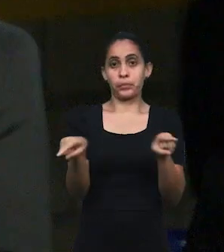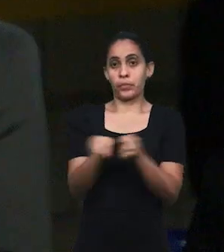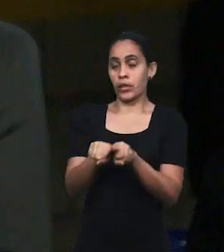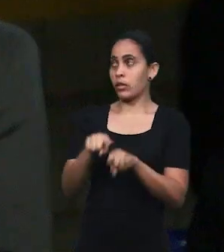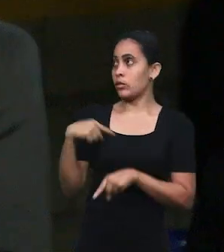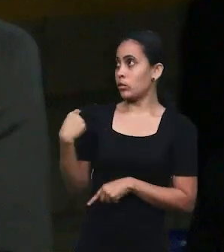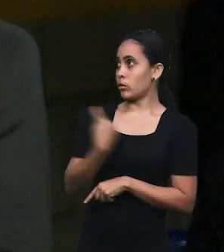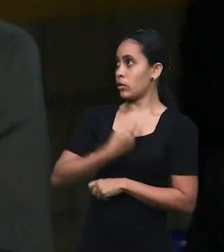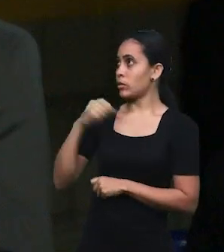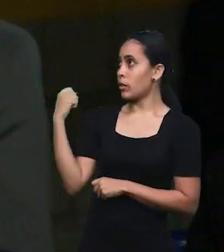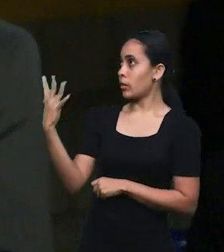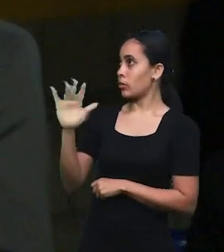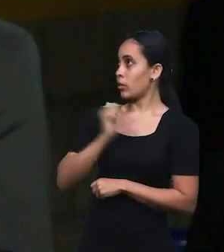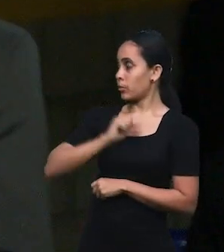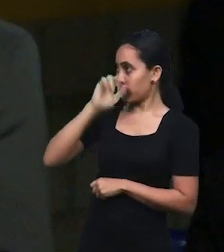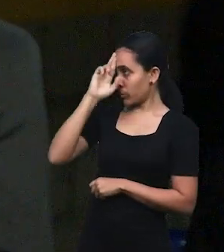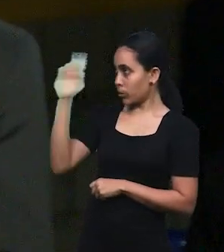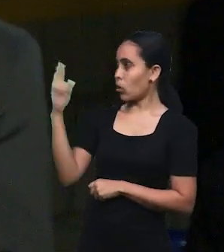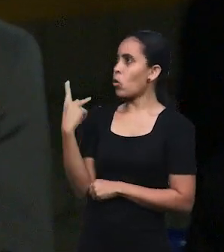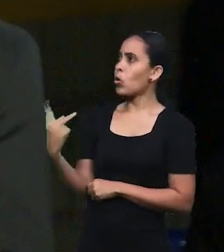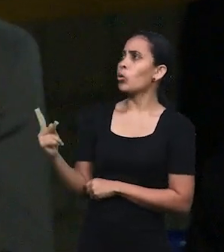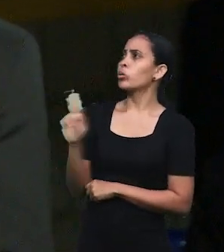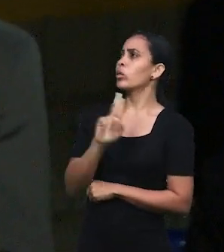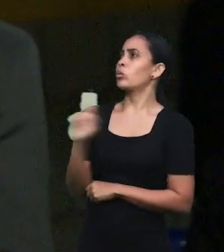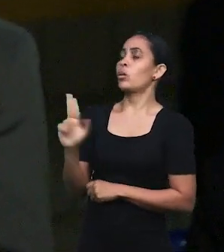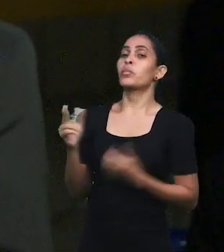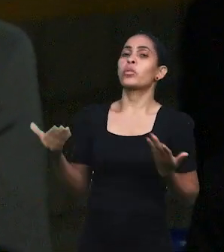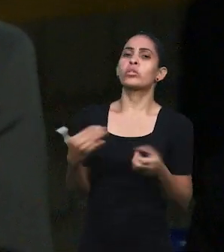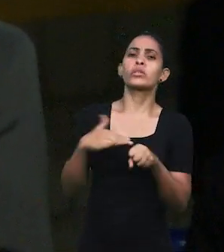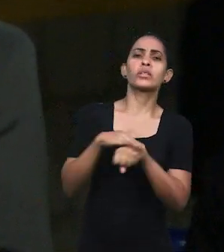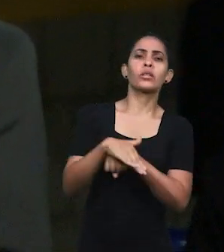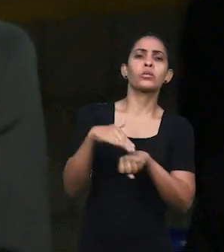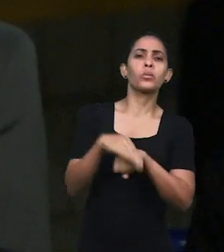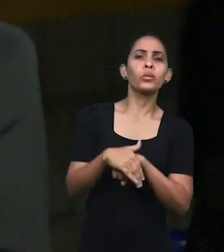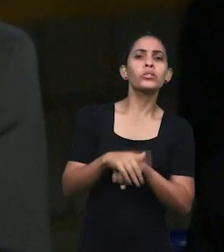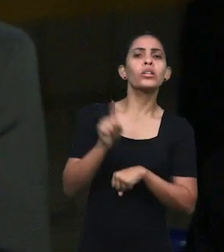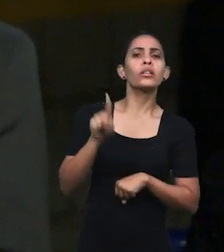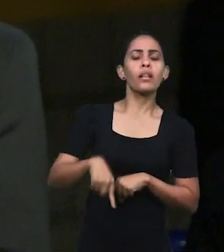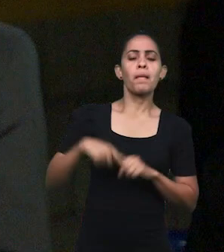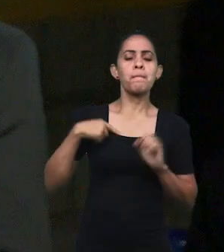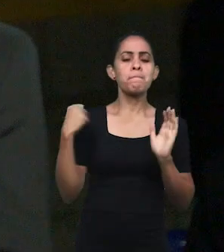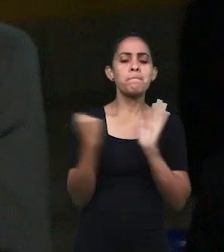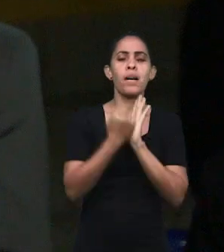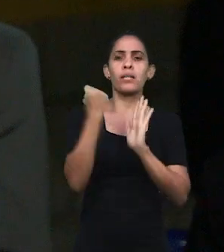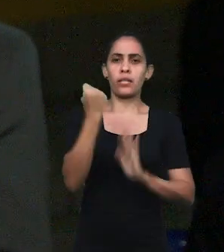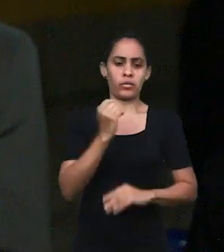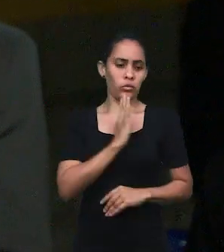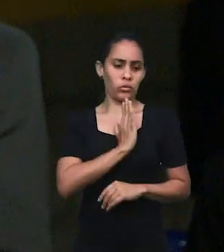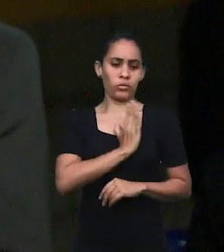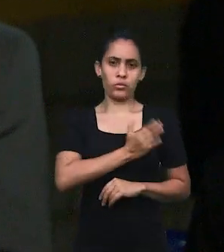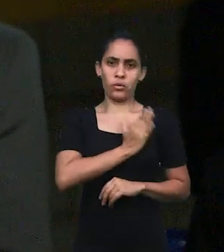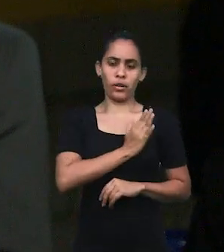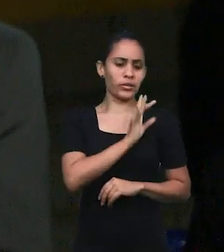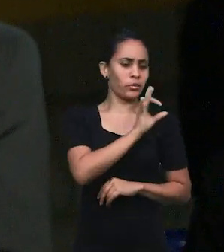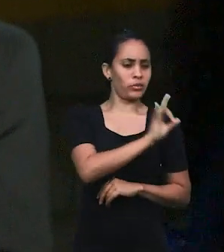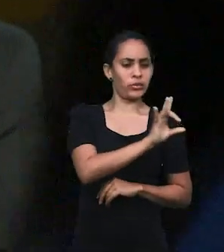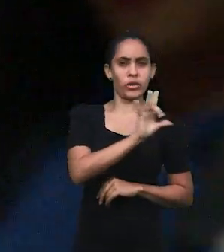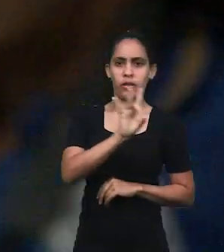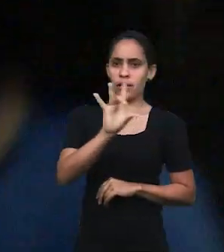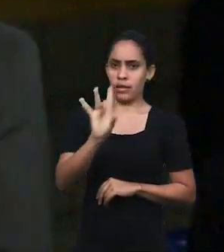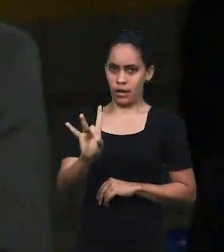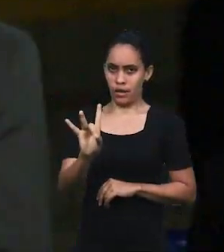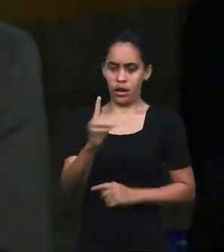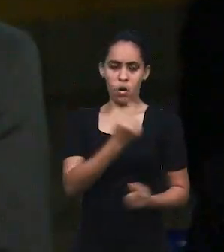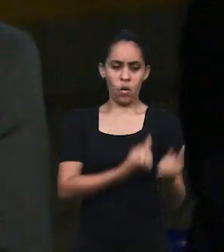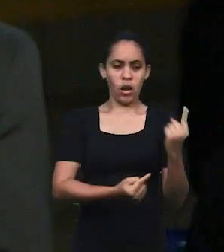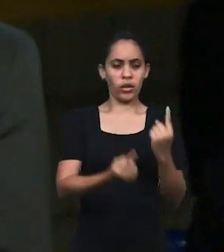formação. Senhor, seja bendito o teu nome e que esta noite ela seja marcada no coração